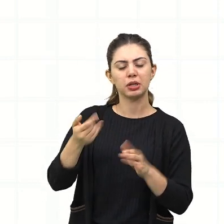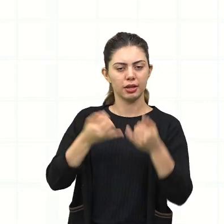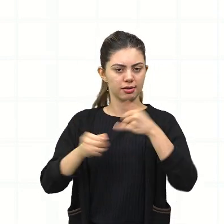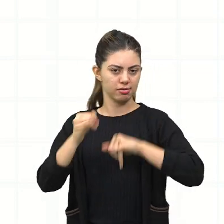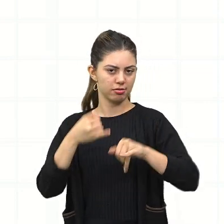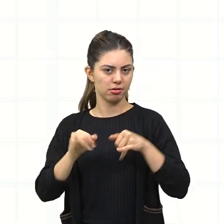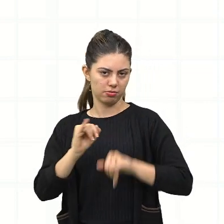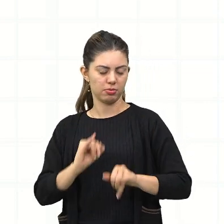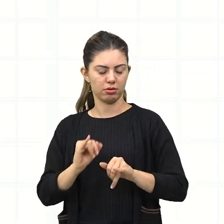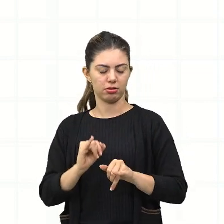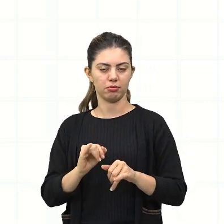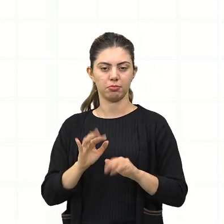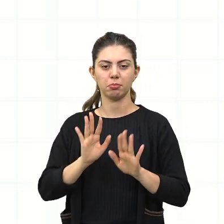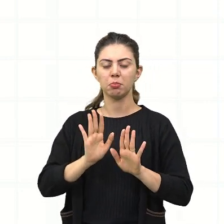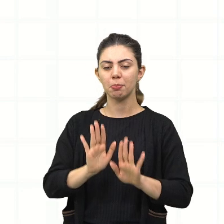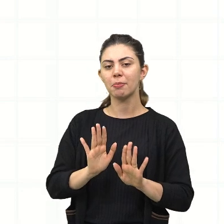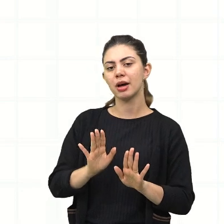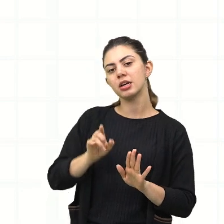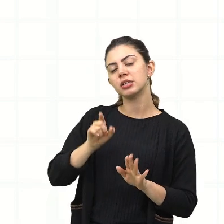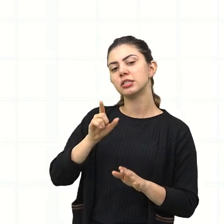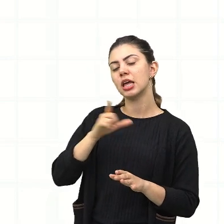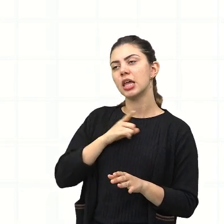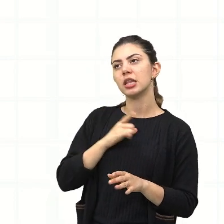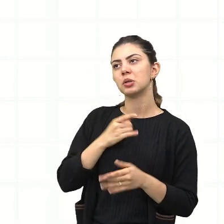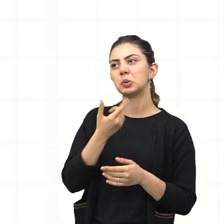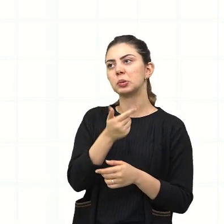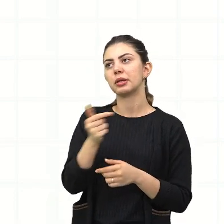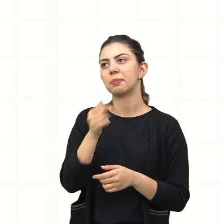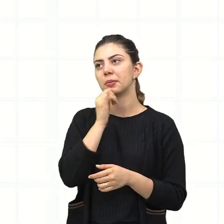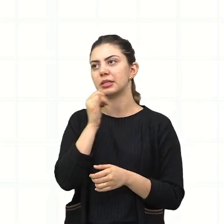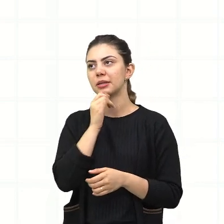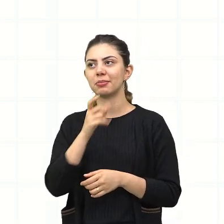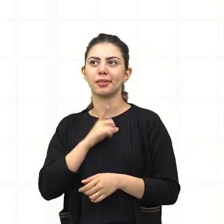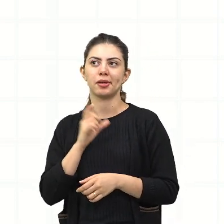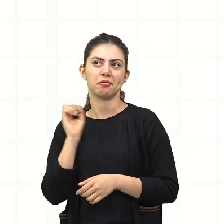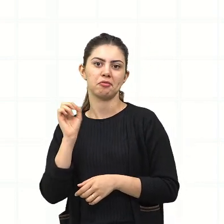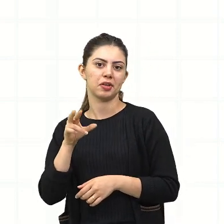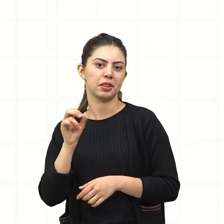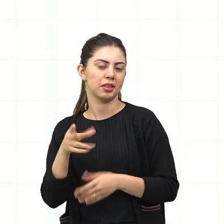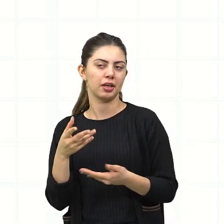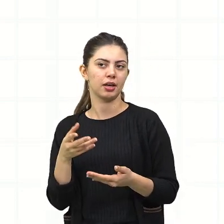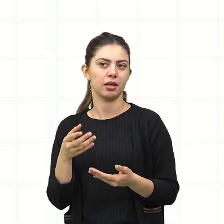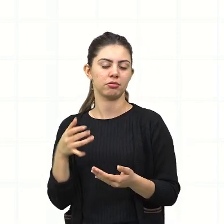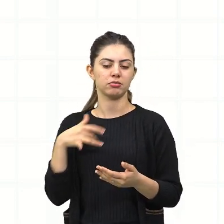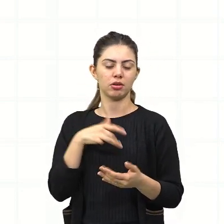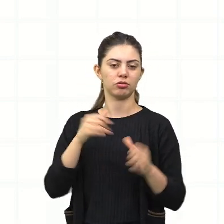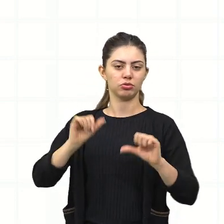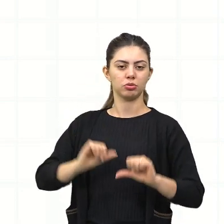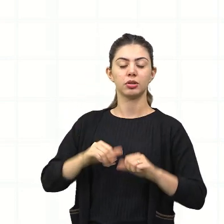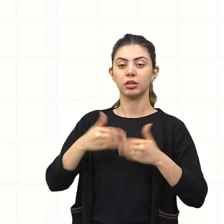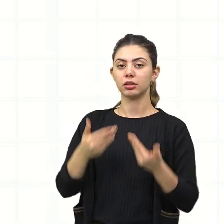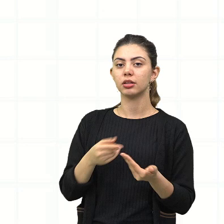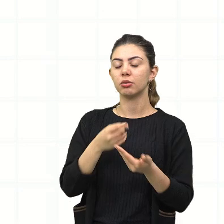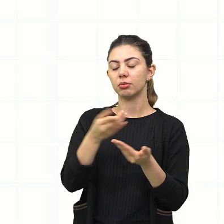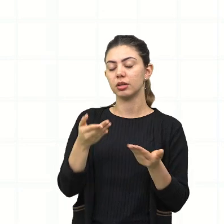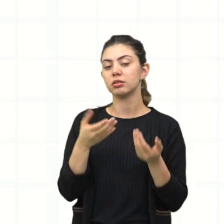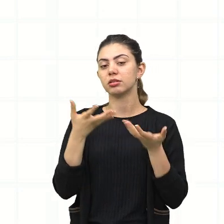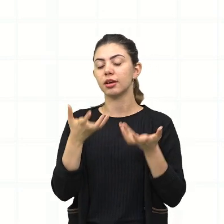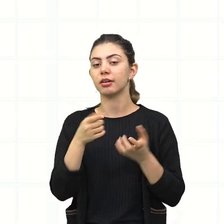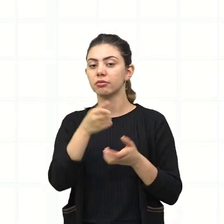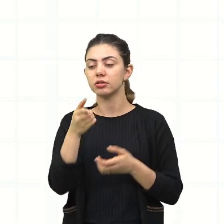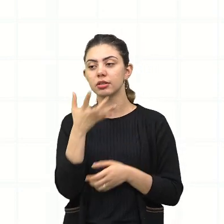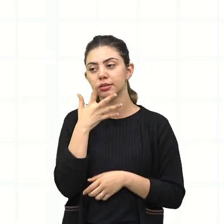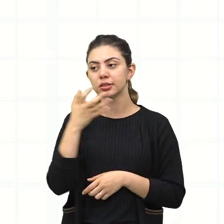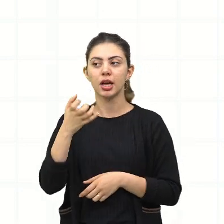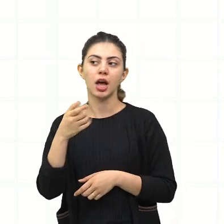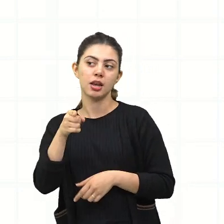Ou seja, ela não contém aqueles componentes que podem ser venenosos, que podem fazer mal. Então eles querem chamar a sua atenção para que as verduras deles